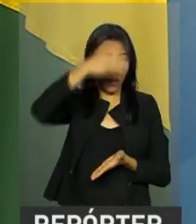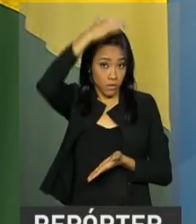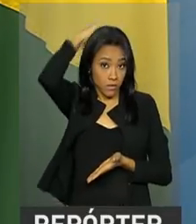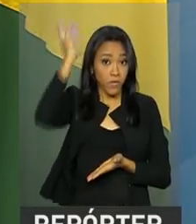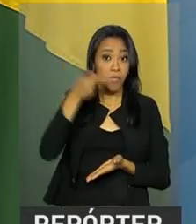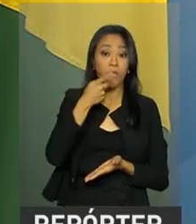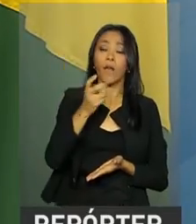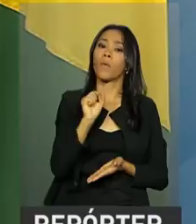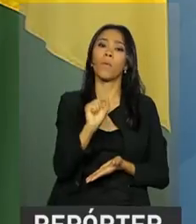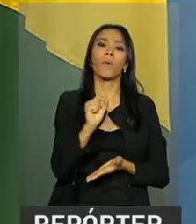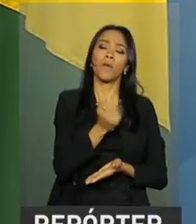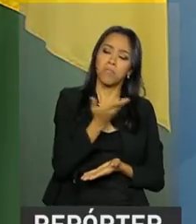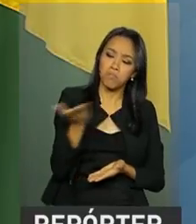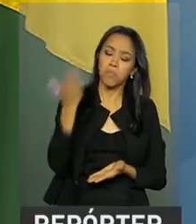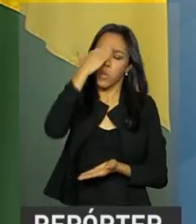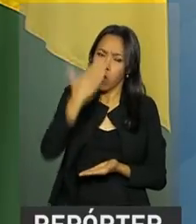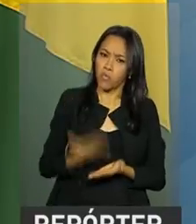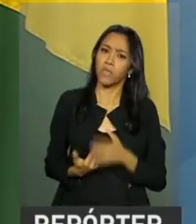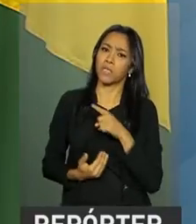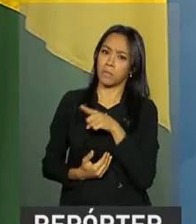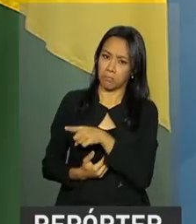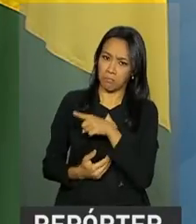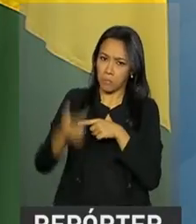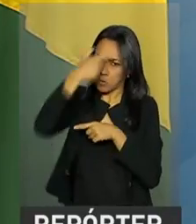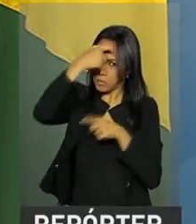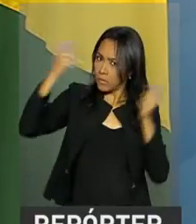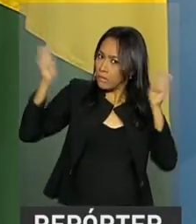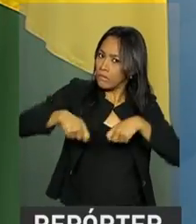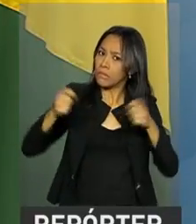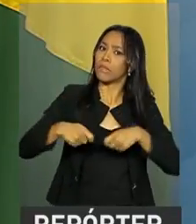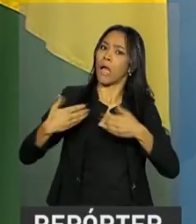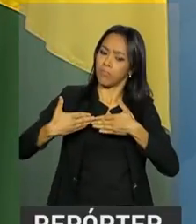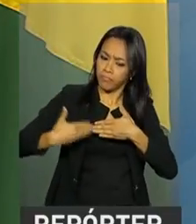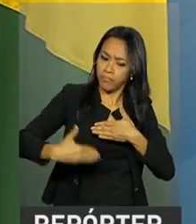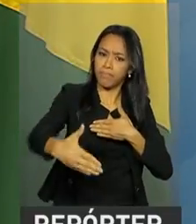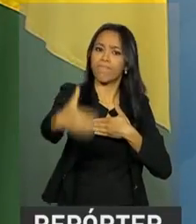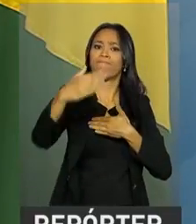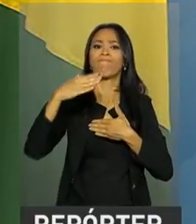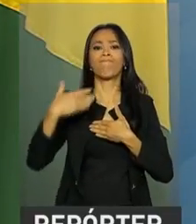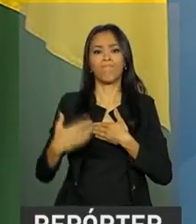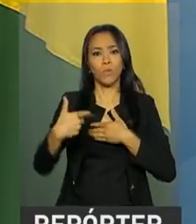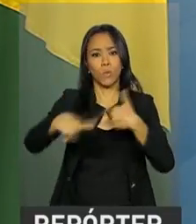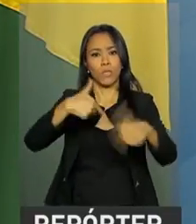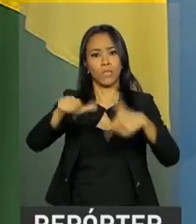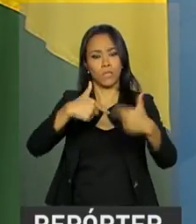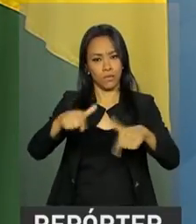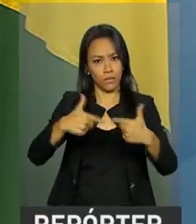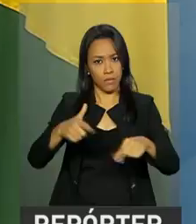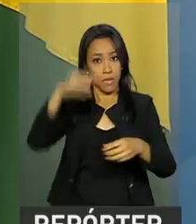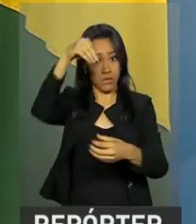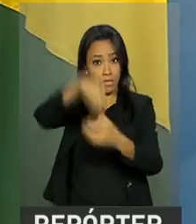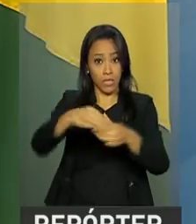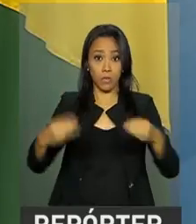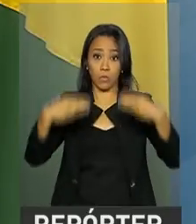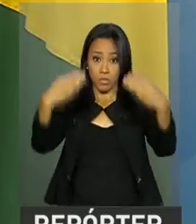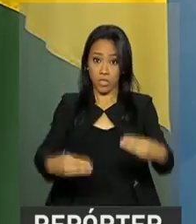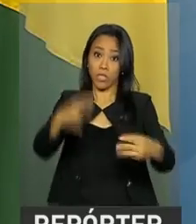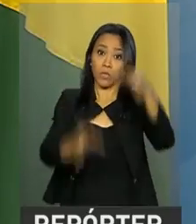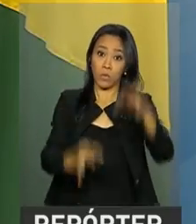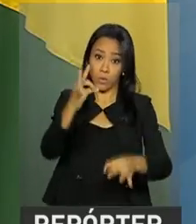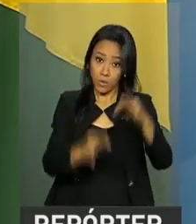a sua plena confiança na capacidade do ministro serralho para conduzir os trabalhos mistério da justiça